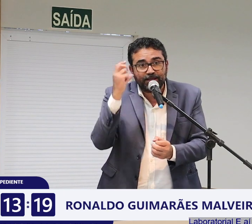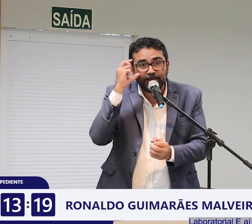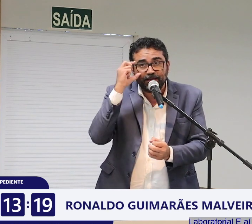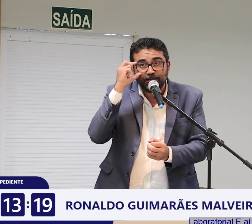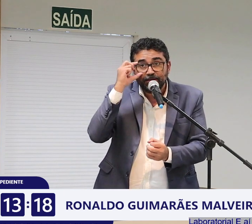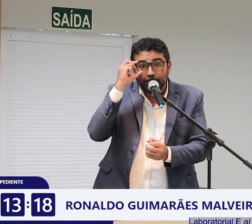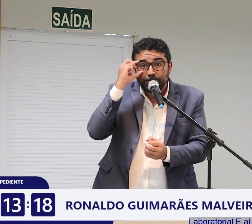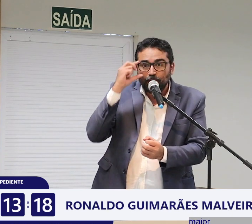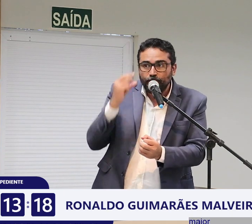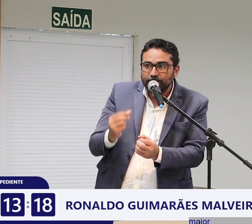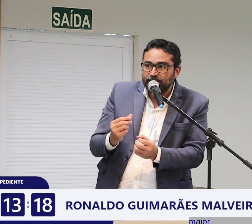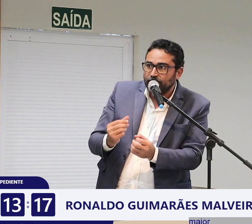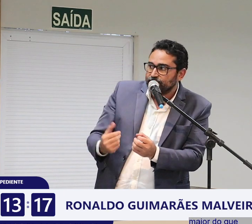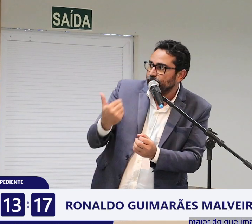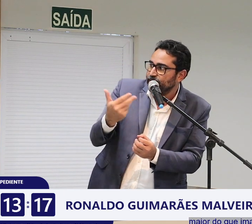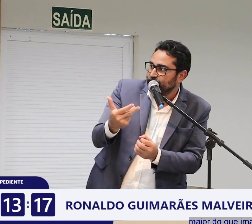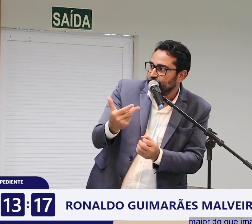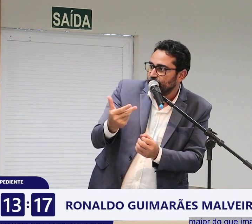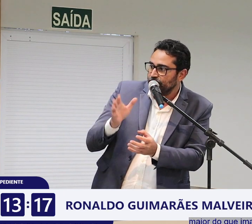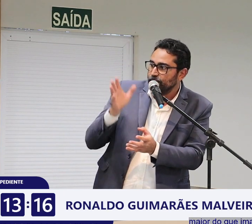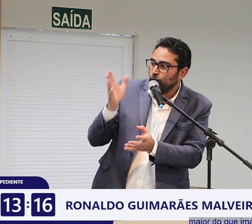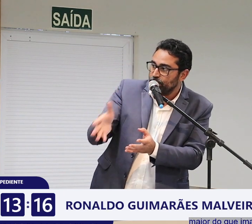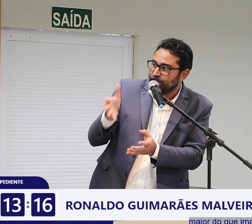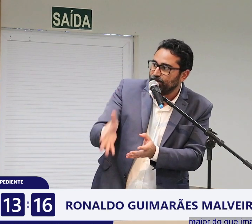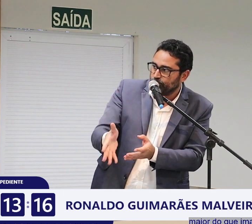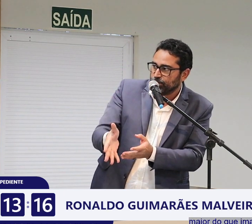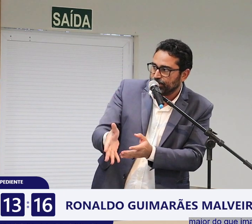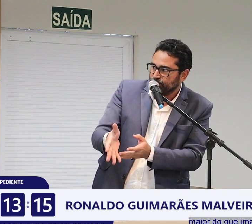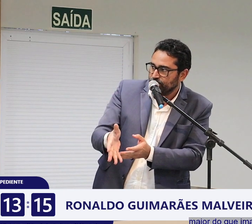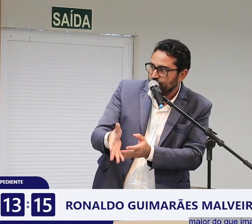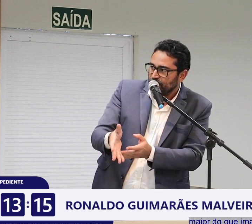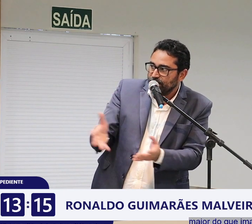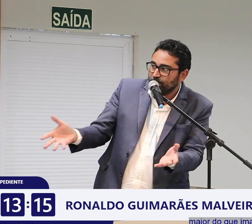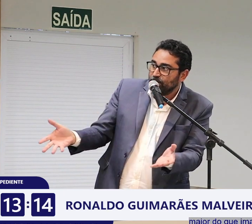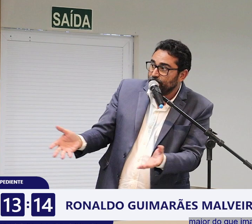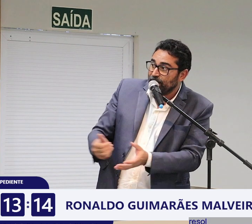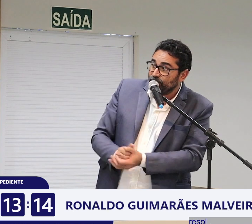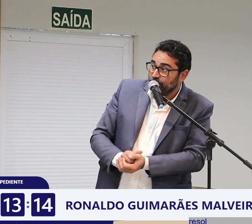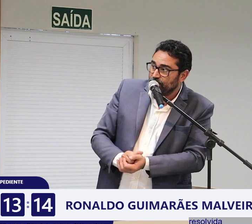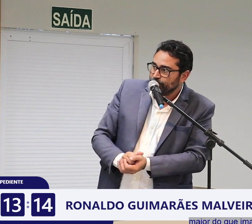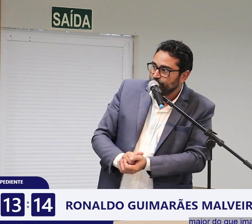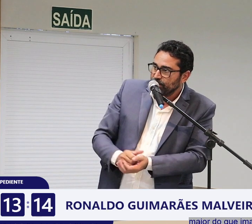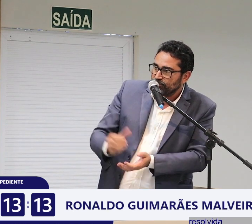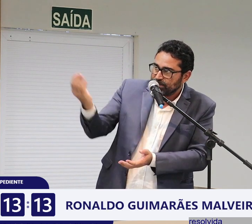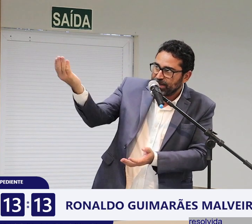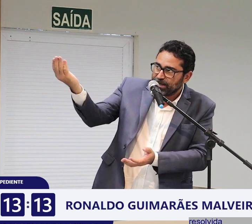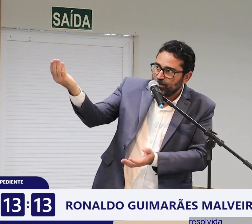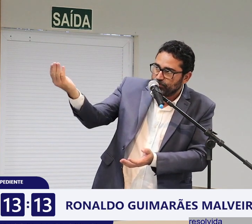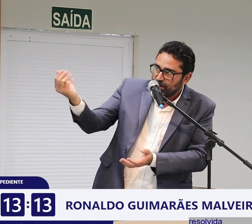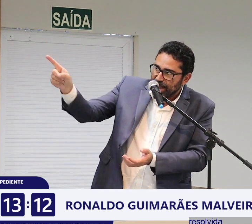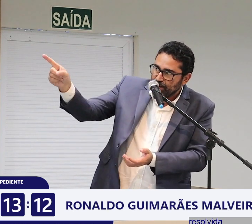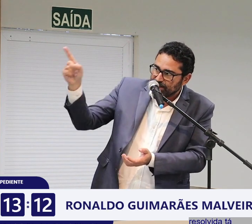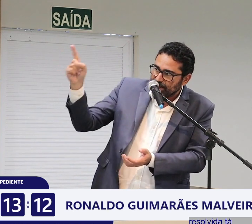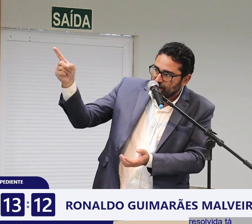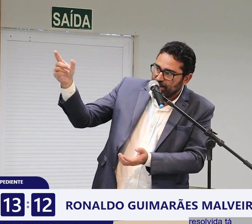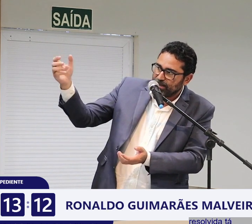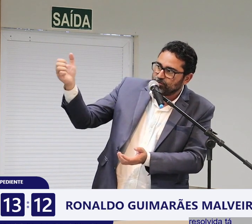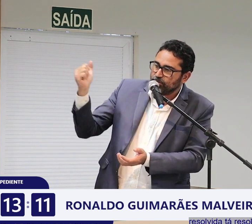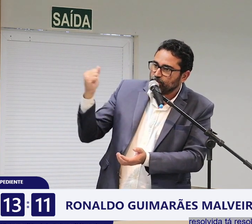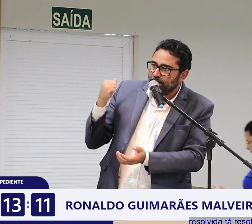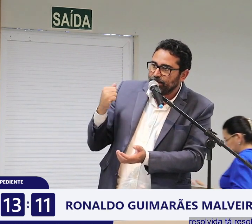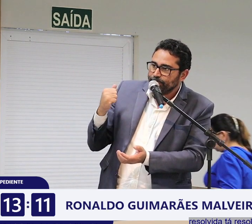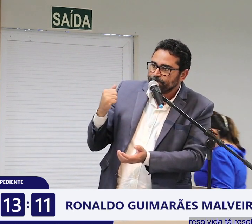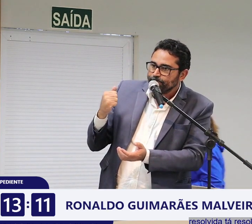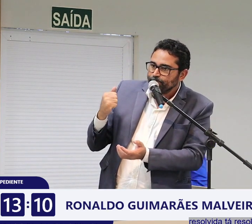sistema atenderia são B de baixo S de cima incluir também no projeto aí ser maravilha você pegaria a água saindo do